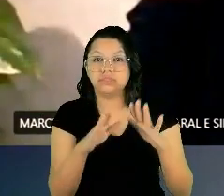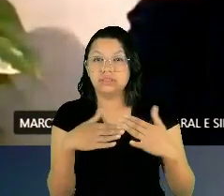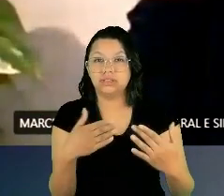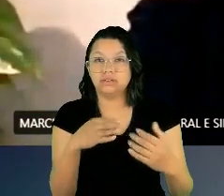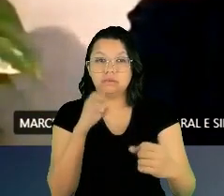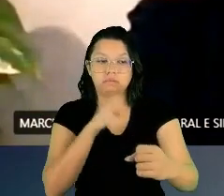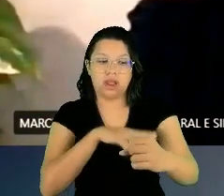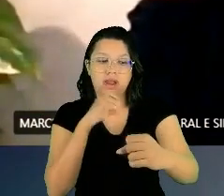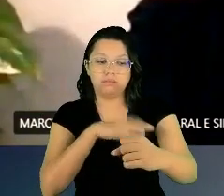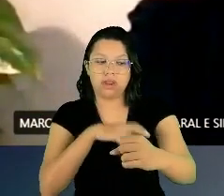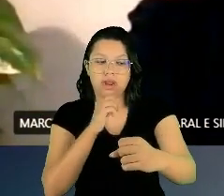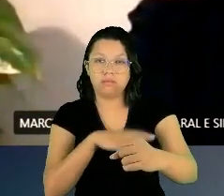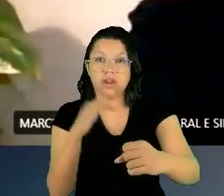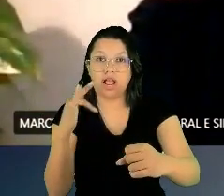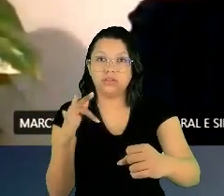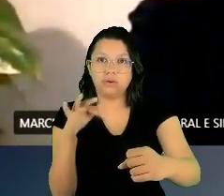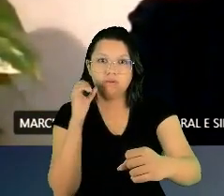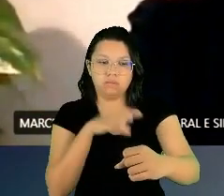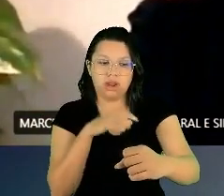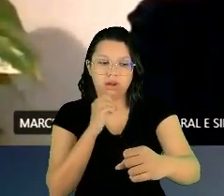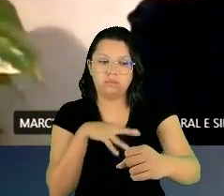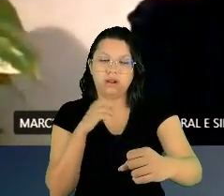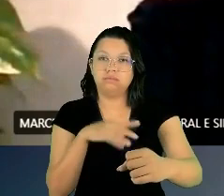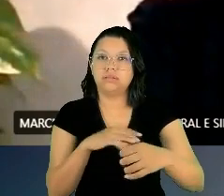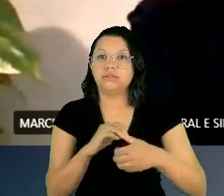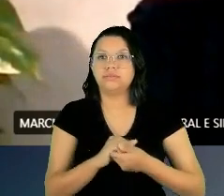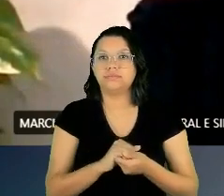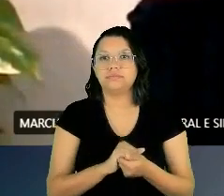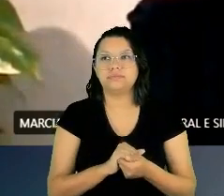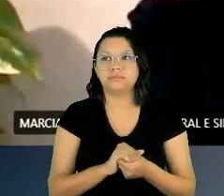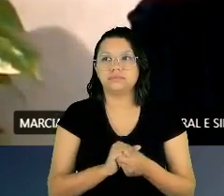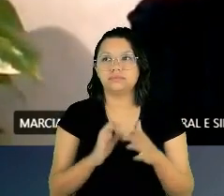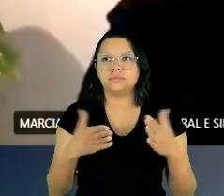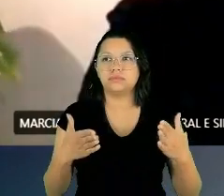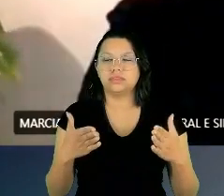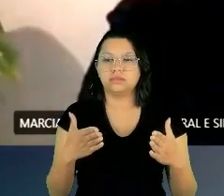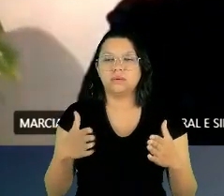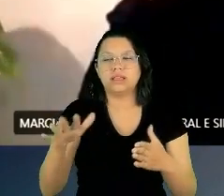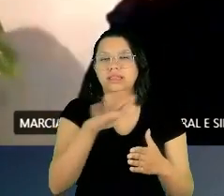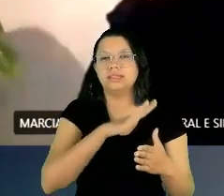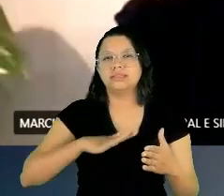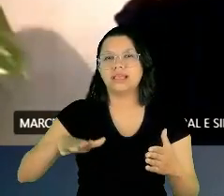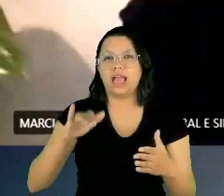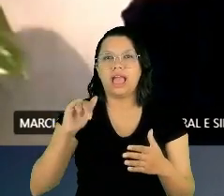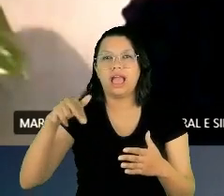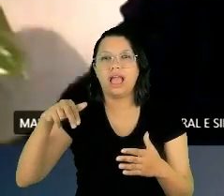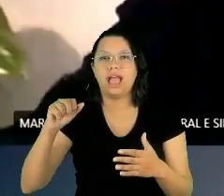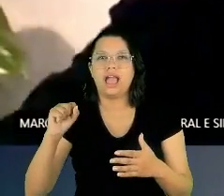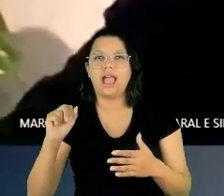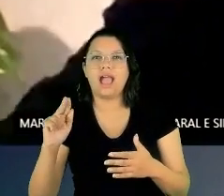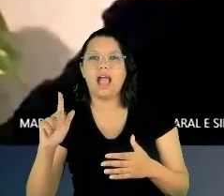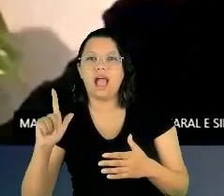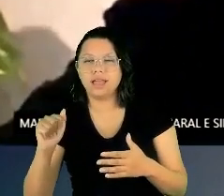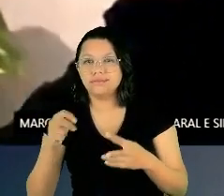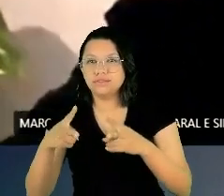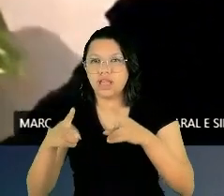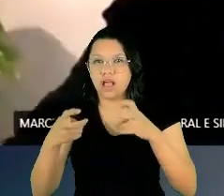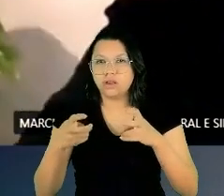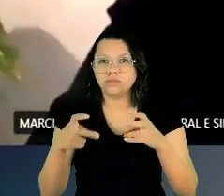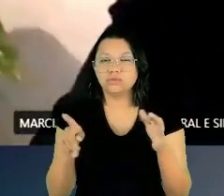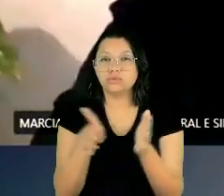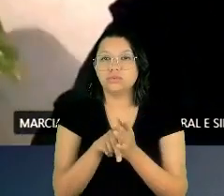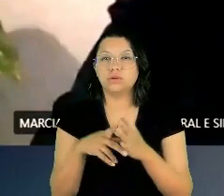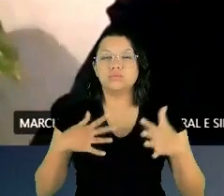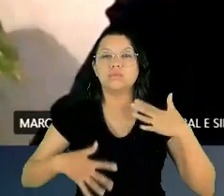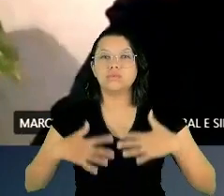mais. E aí ele fica emitindo sinal de dor, porque ele não está achando o braço. Então, essa área, a ínsula, a área